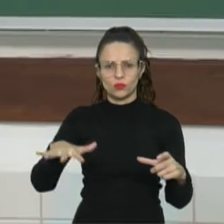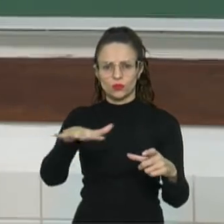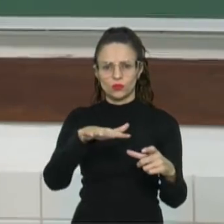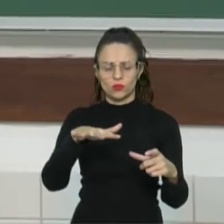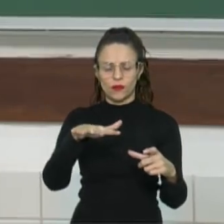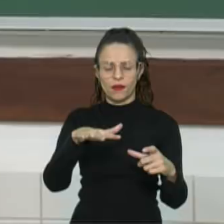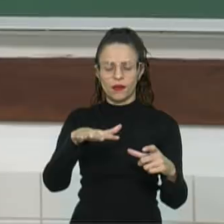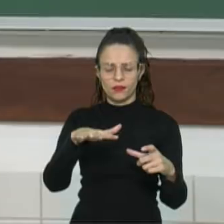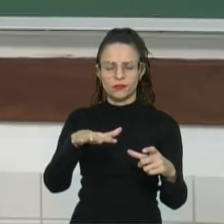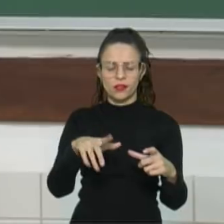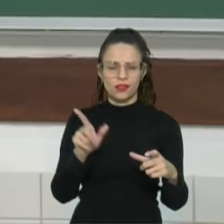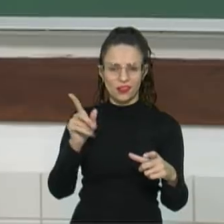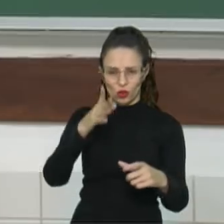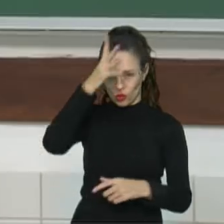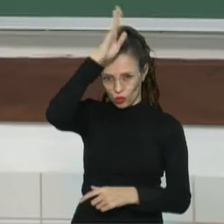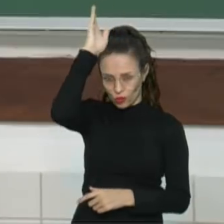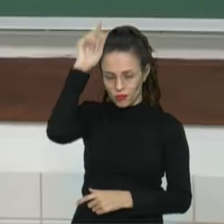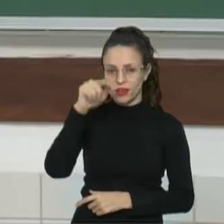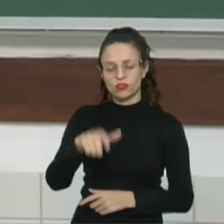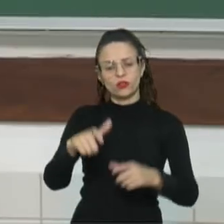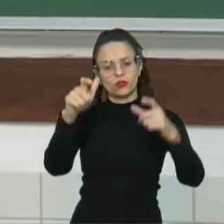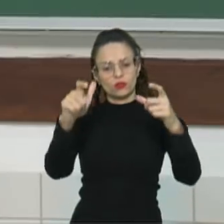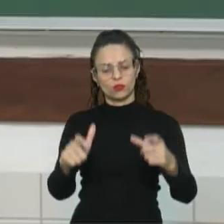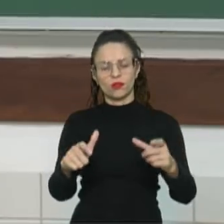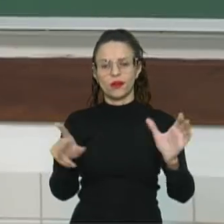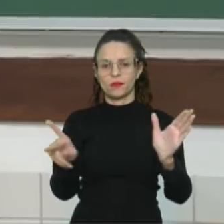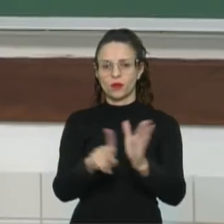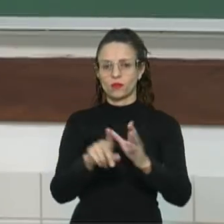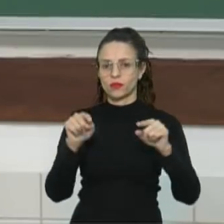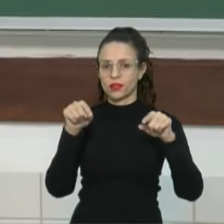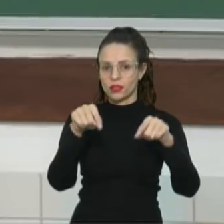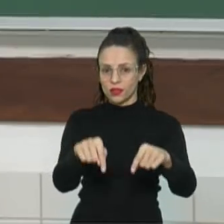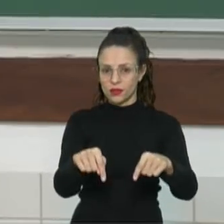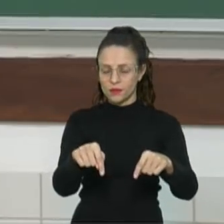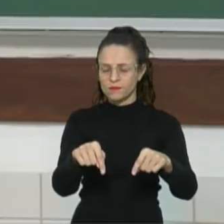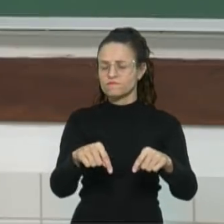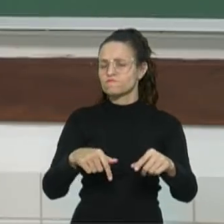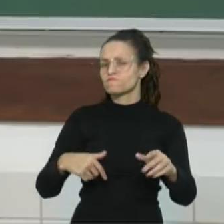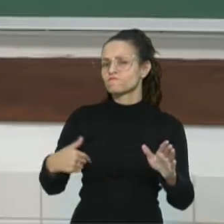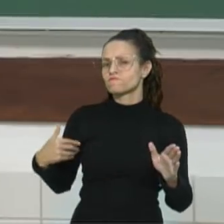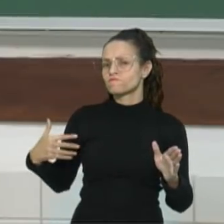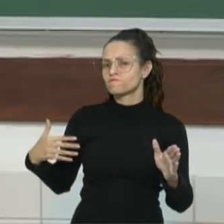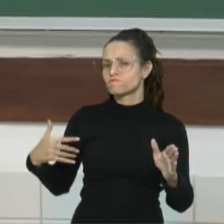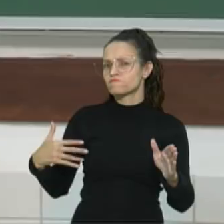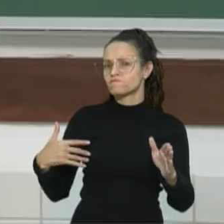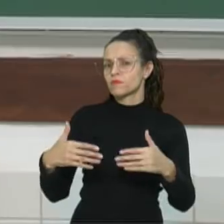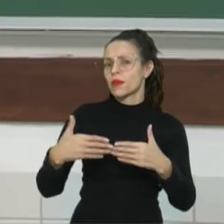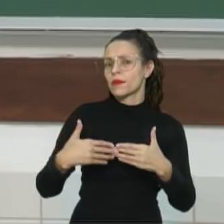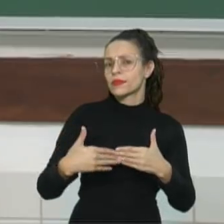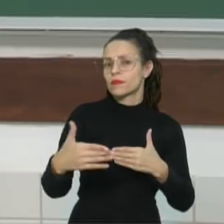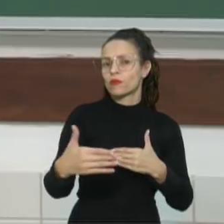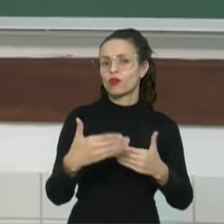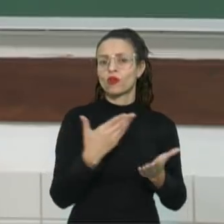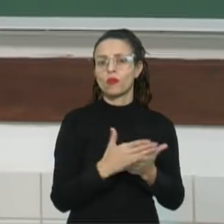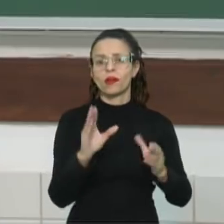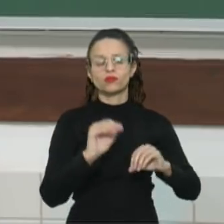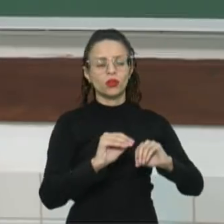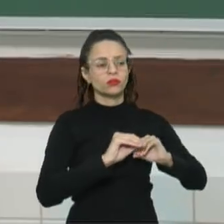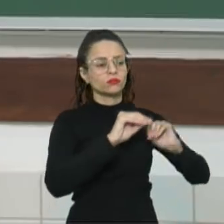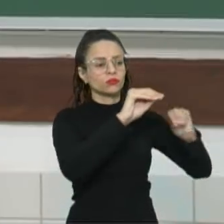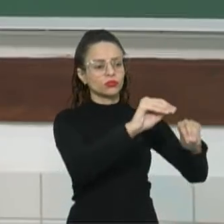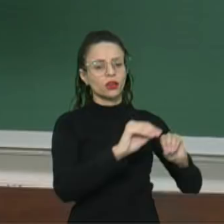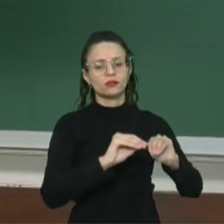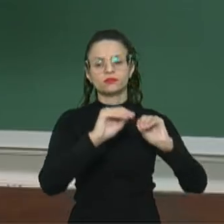de Roma, então tinha o seu lugar de acontecer. E depois ele passa a ser itinerante, né,